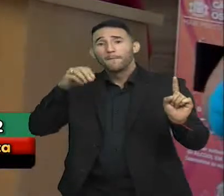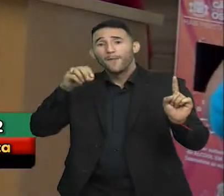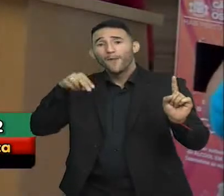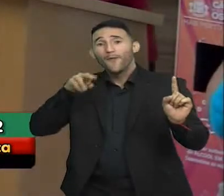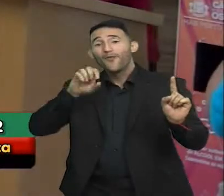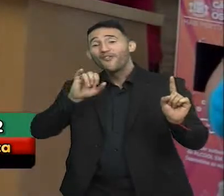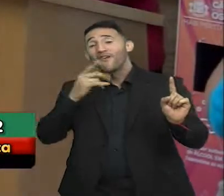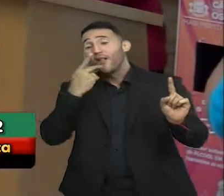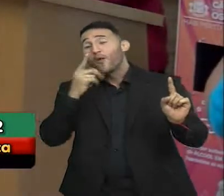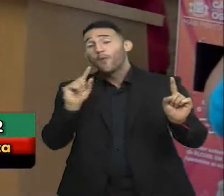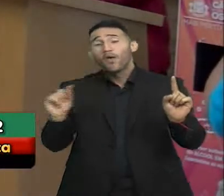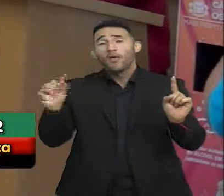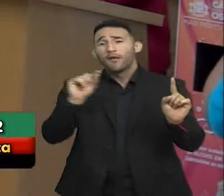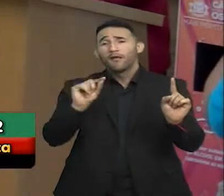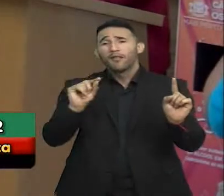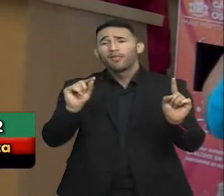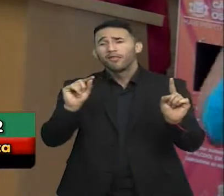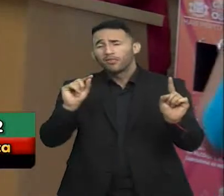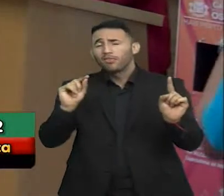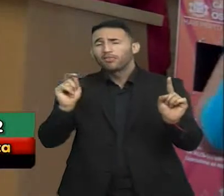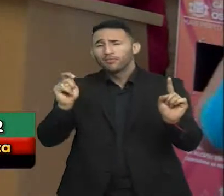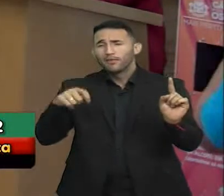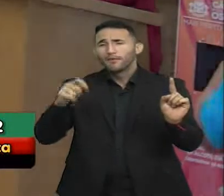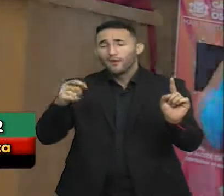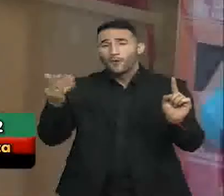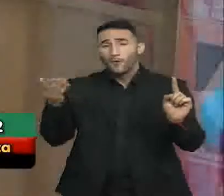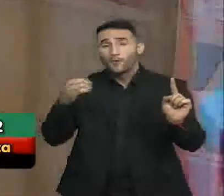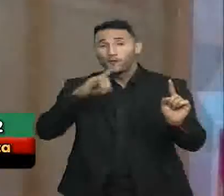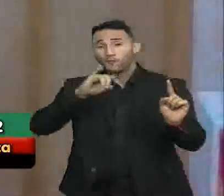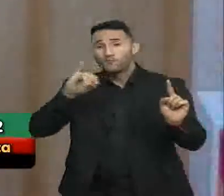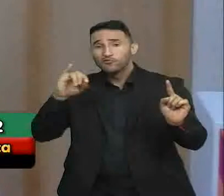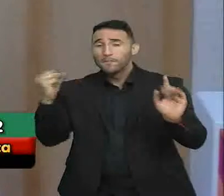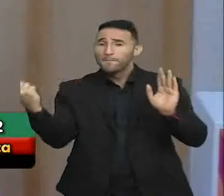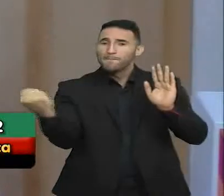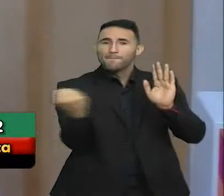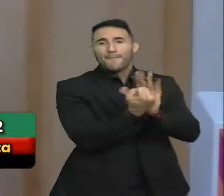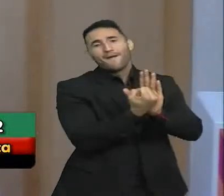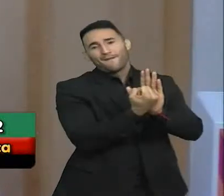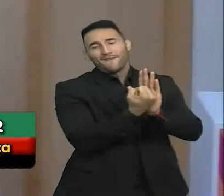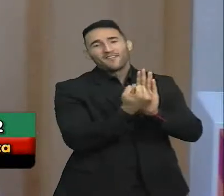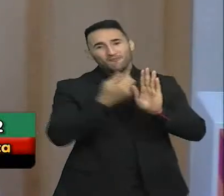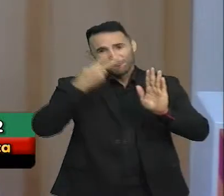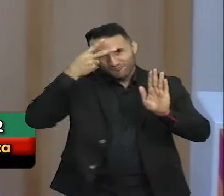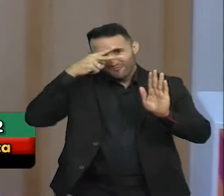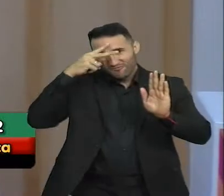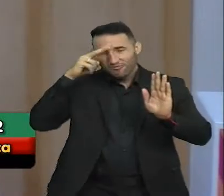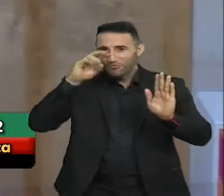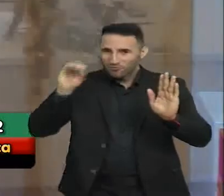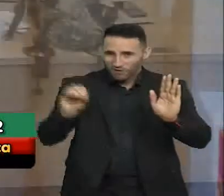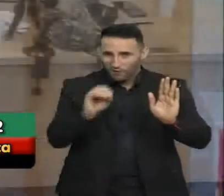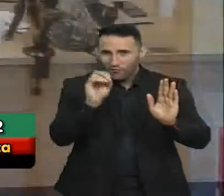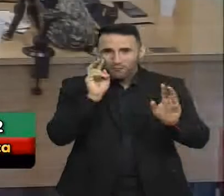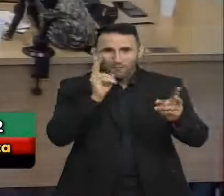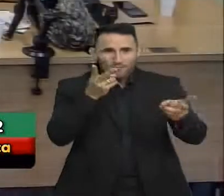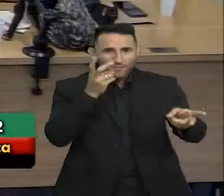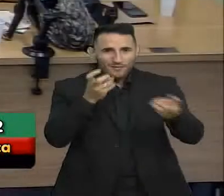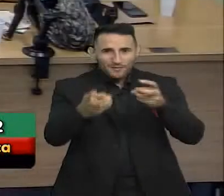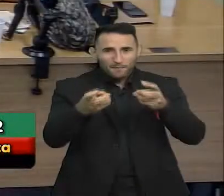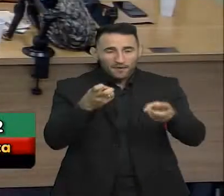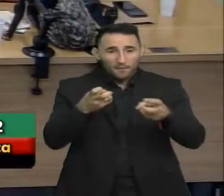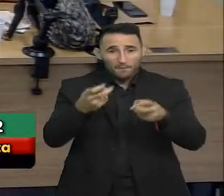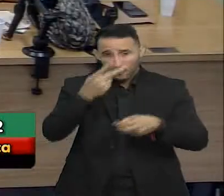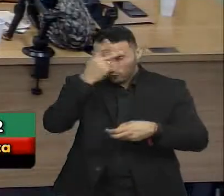é, podemos dizer, que é um dia histórico para Osasco. Ver as lideranças de